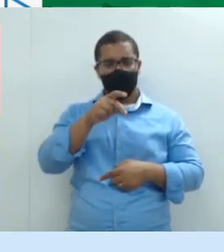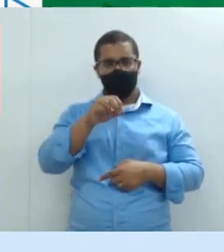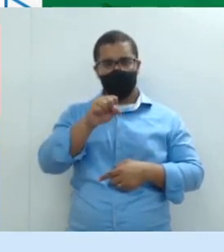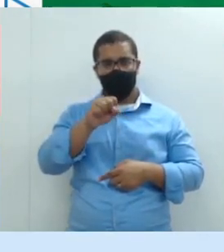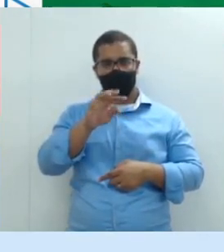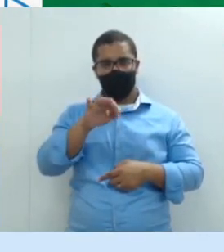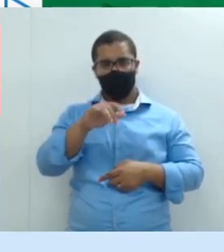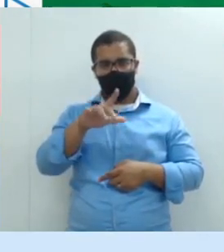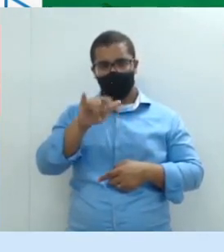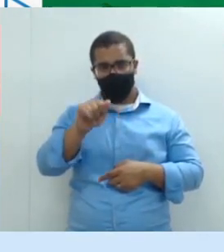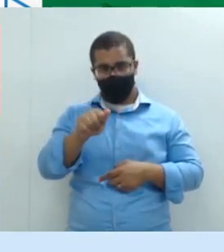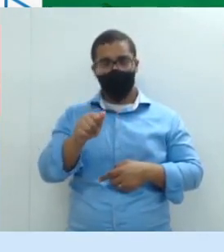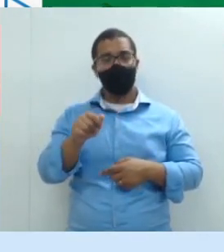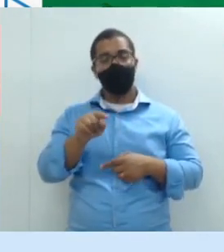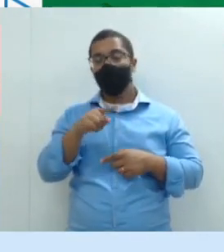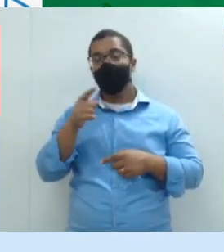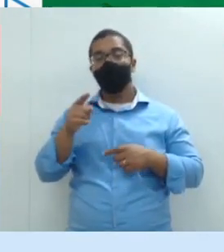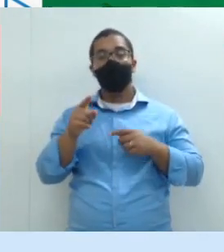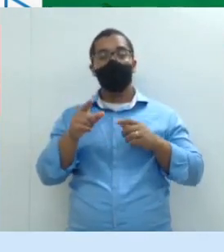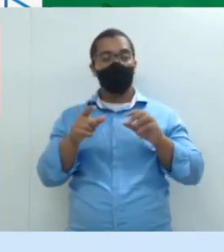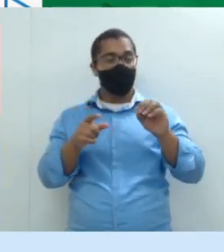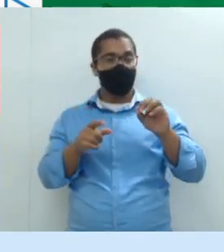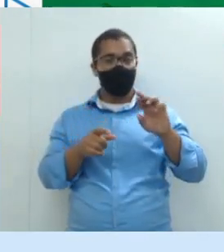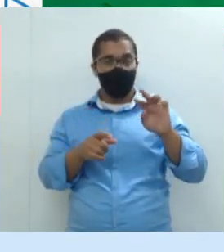lá do Oriente, mais do lado do leste